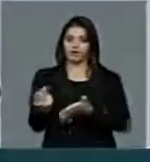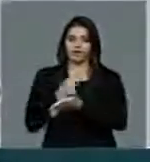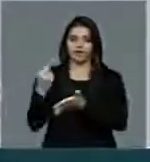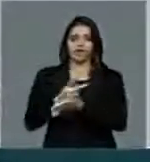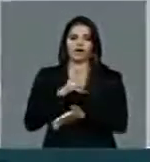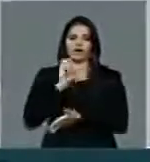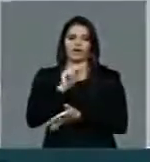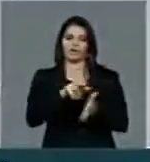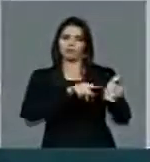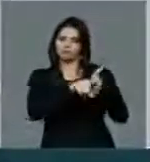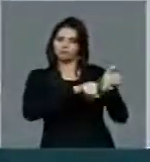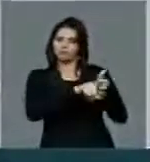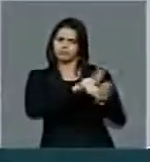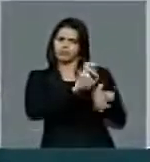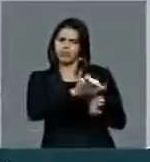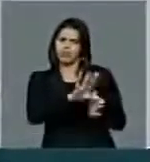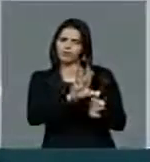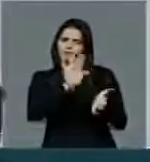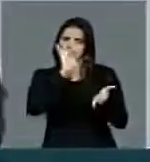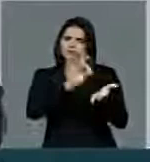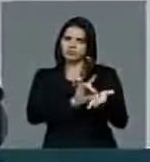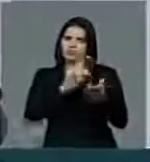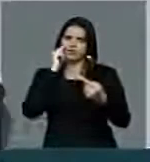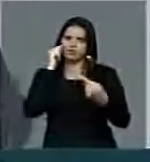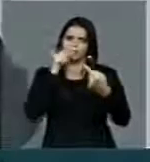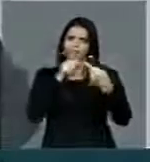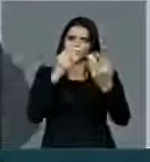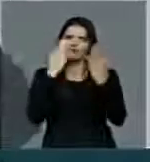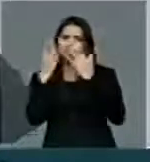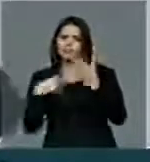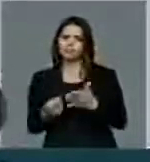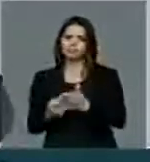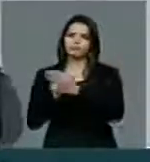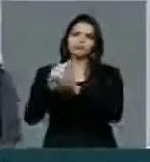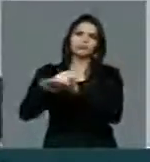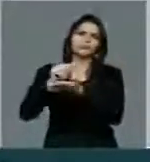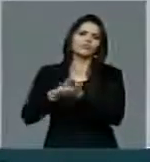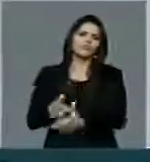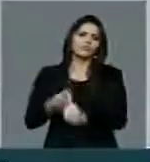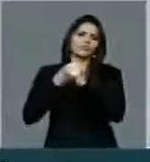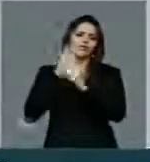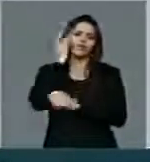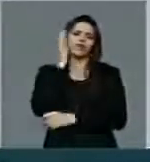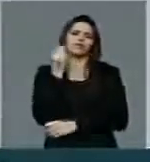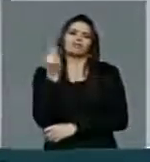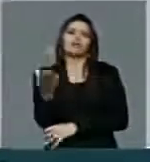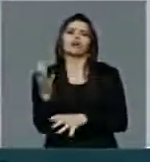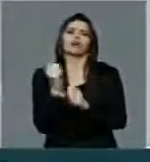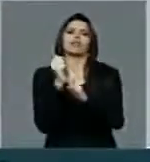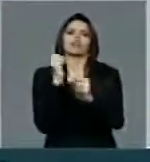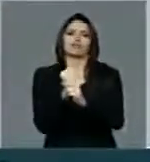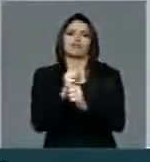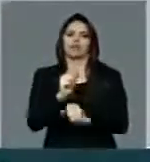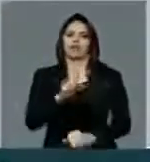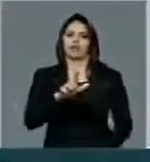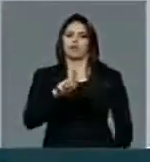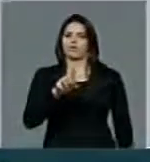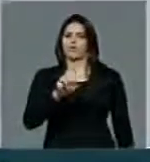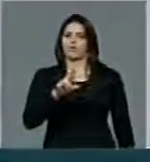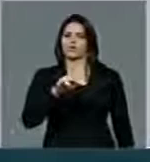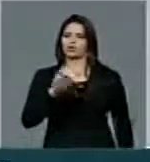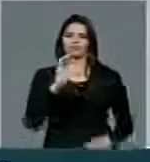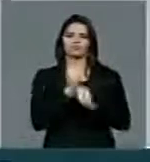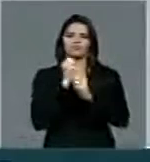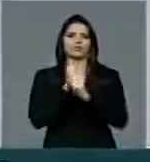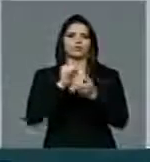vou checar isso. Eu vou punir o senhor ou eu vou facilitar a sua vida e lhe dar um algoritmo que automaticamente já